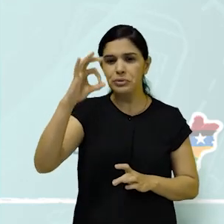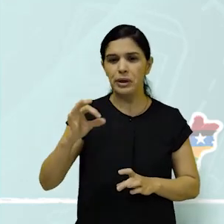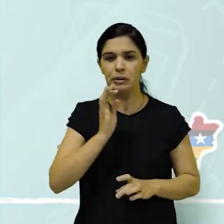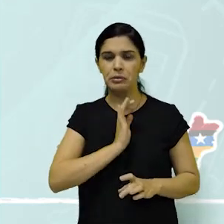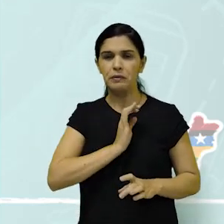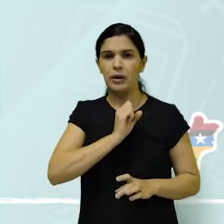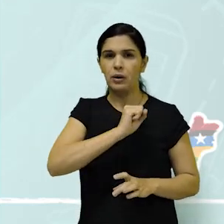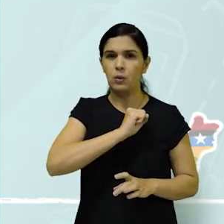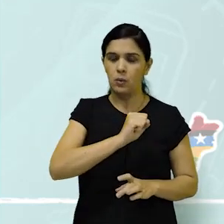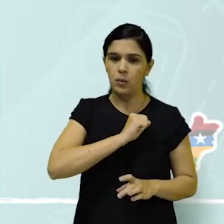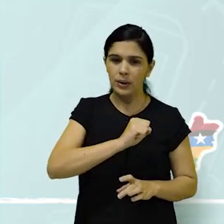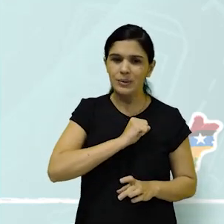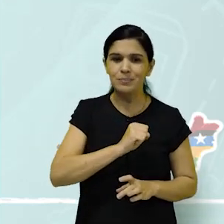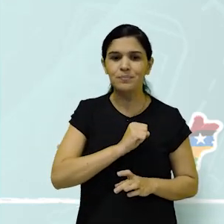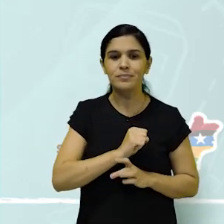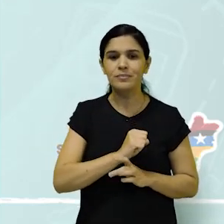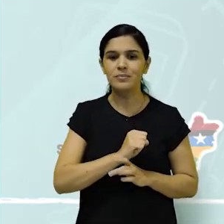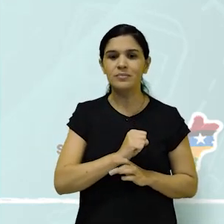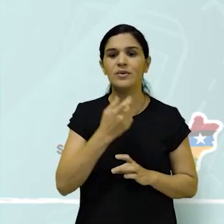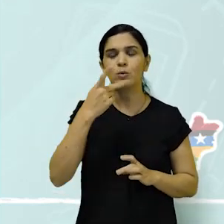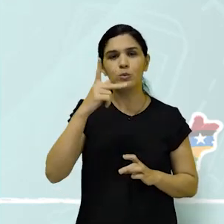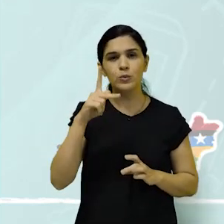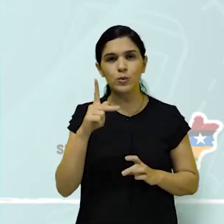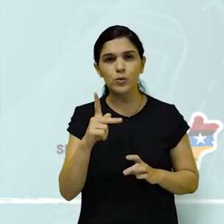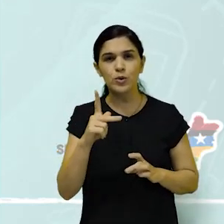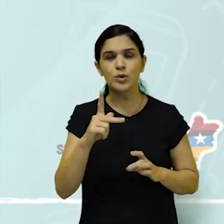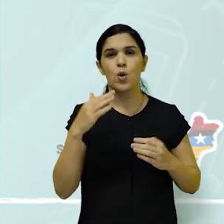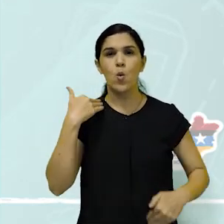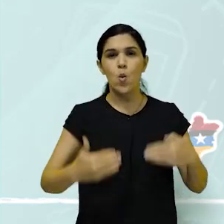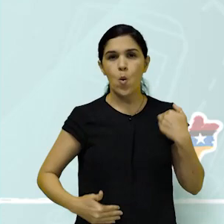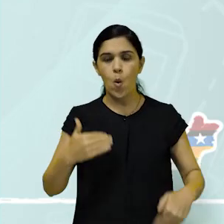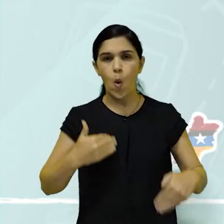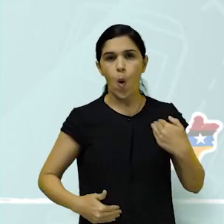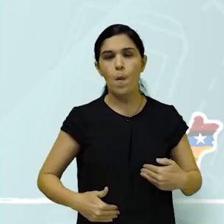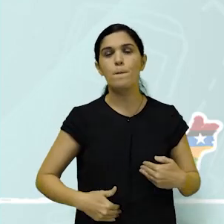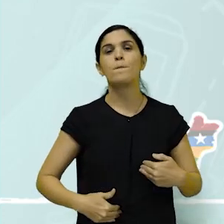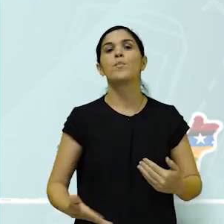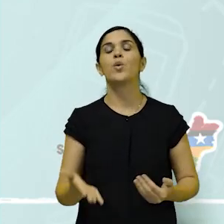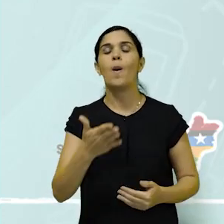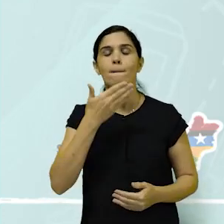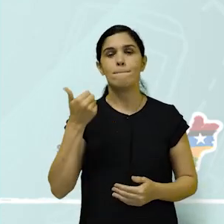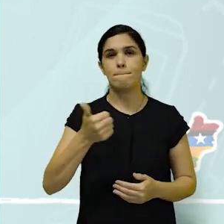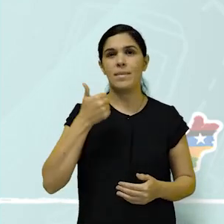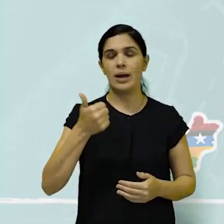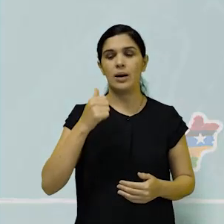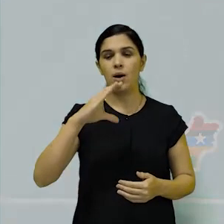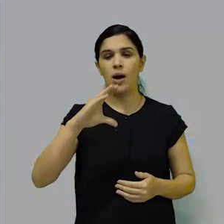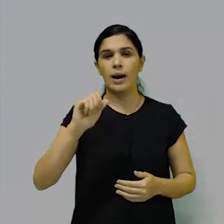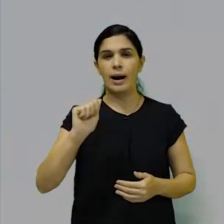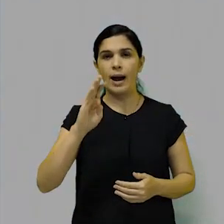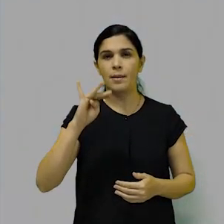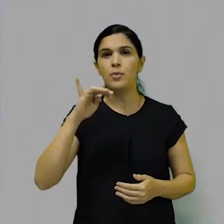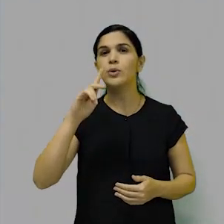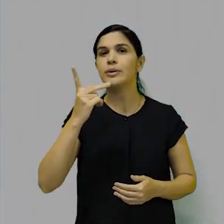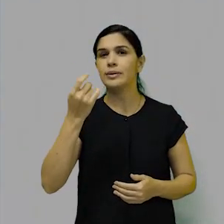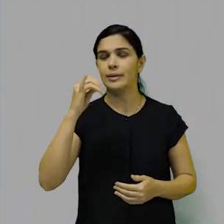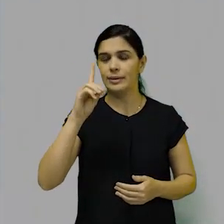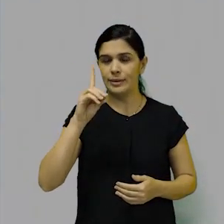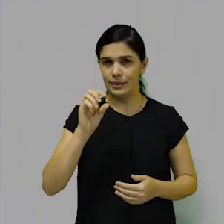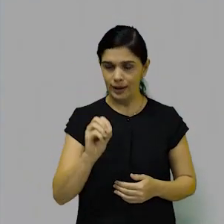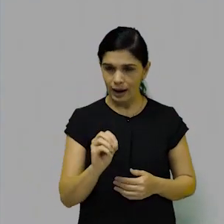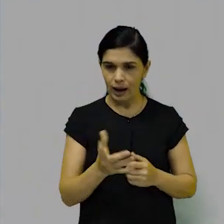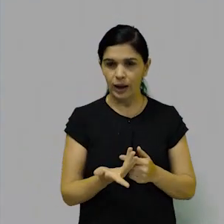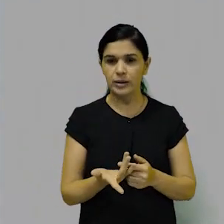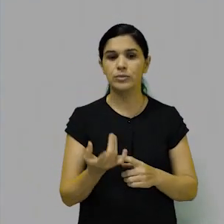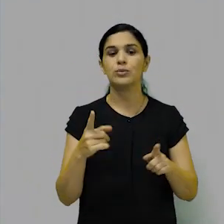tempo. E o seu corpo melhora a utilização de carboidratos como energia. Também melhora a capacidade do seu organismo de